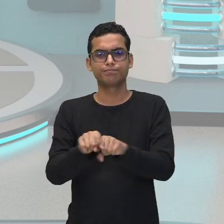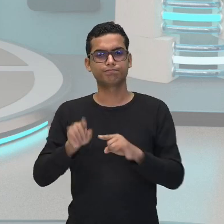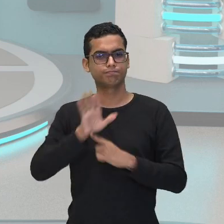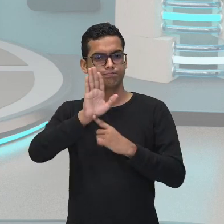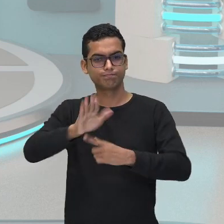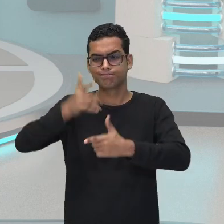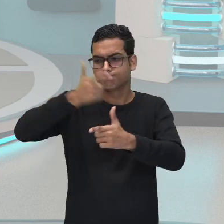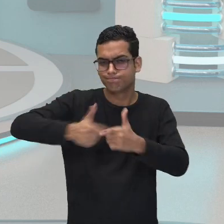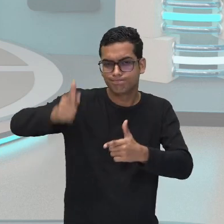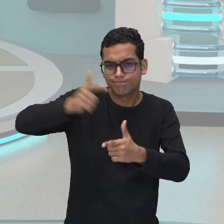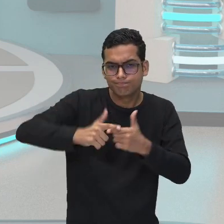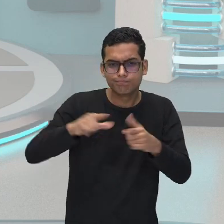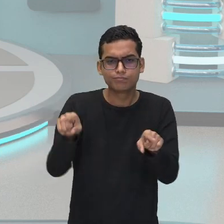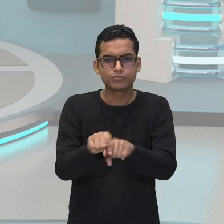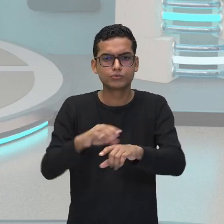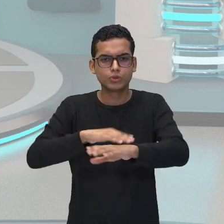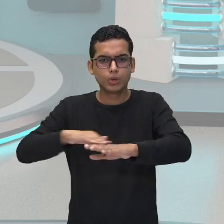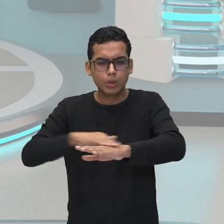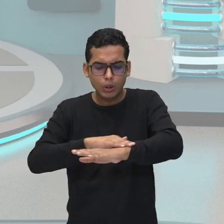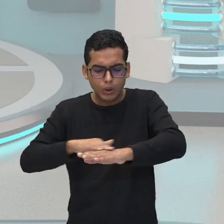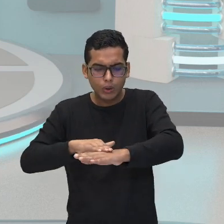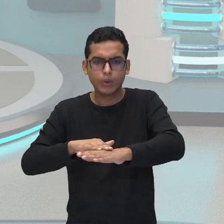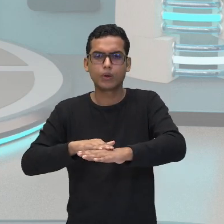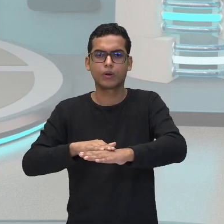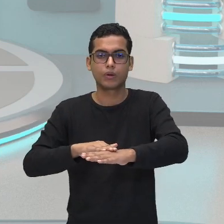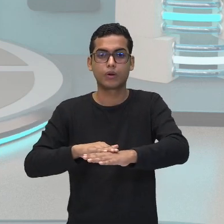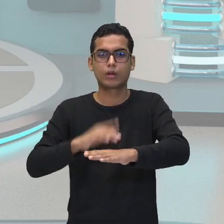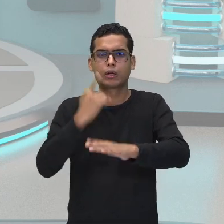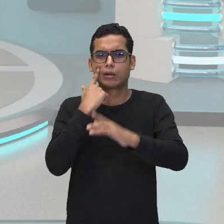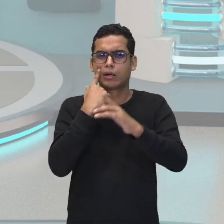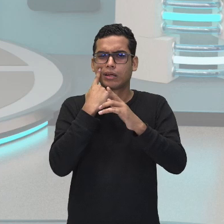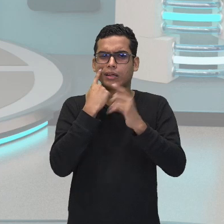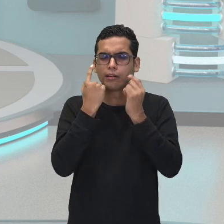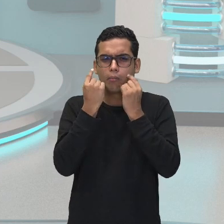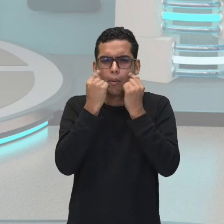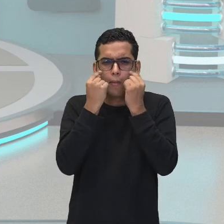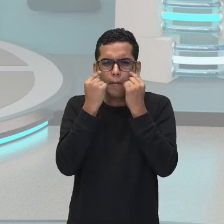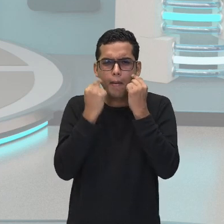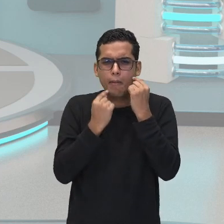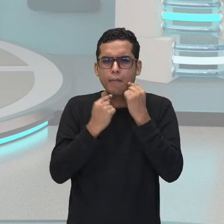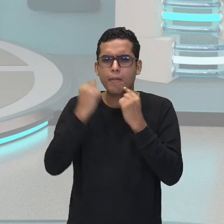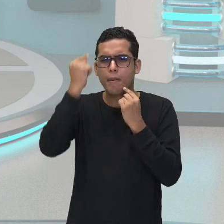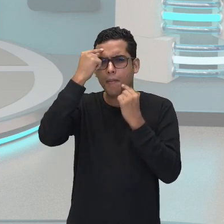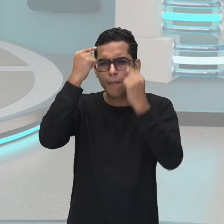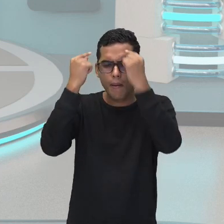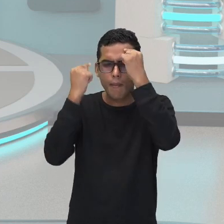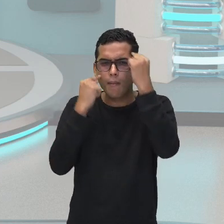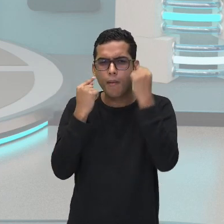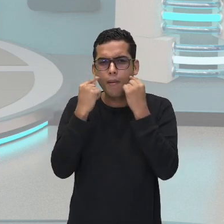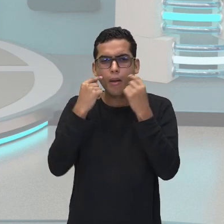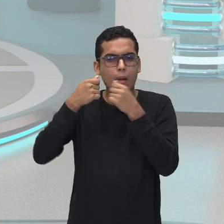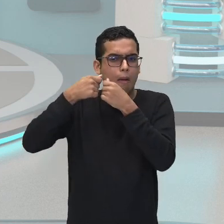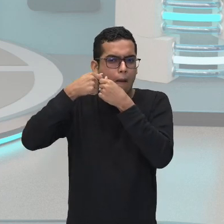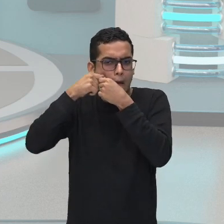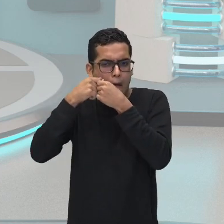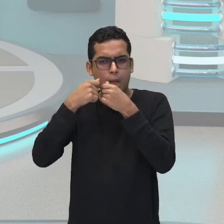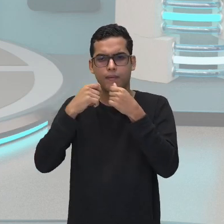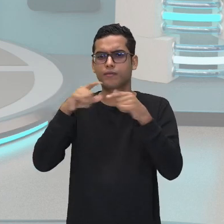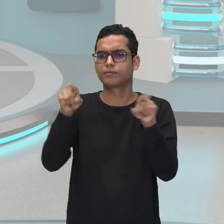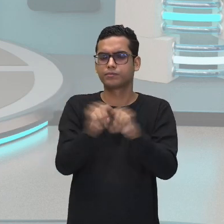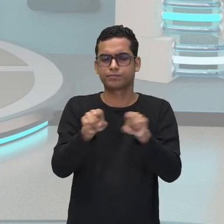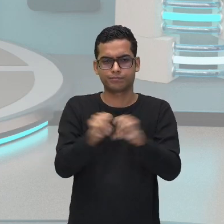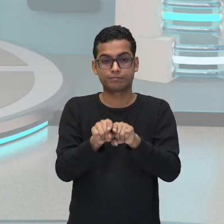pessoas que desenvolvem ali um quadro severo de acne, por exemplo, justamente por conta da má alimentação e da falta de atividade